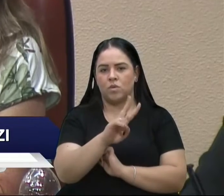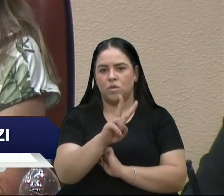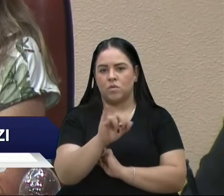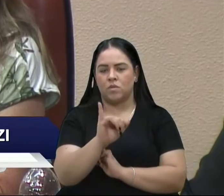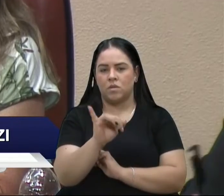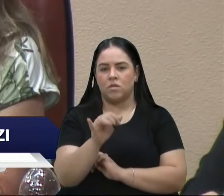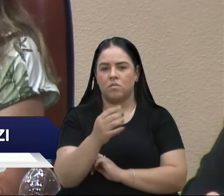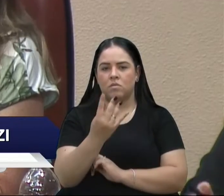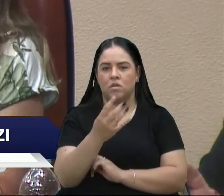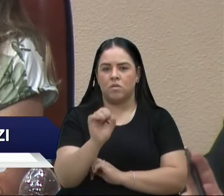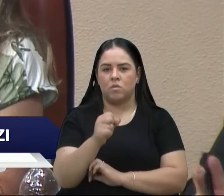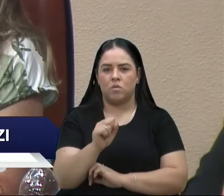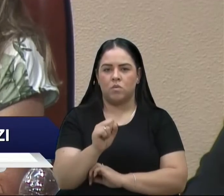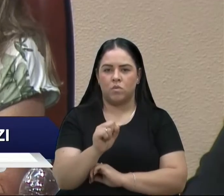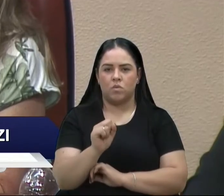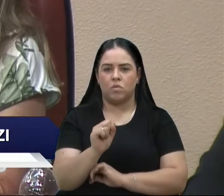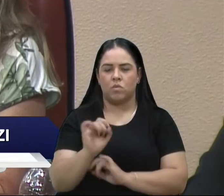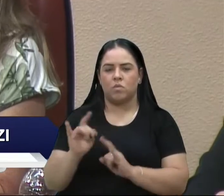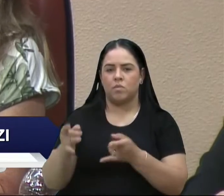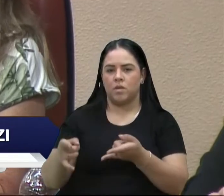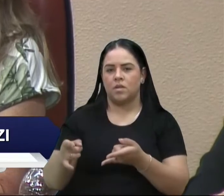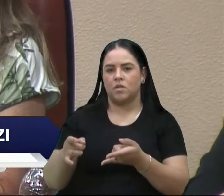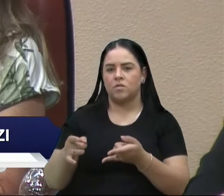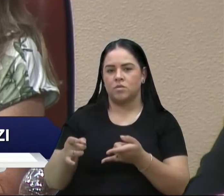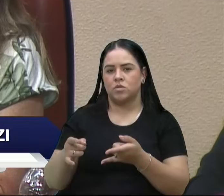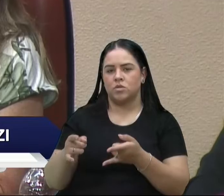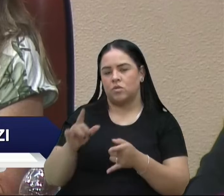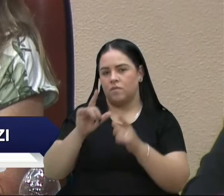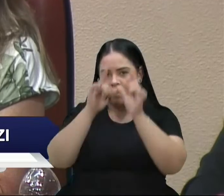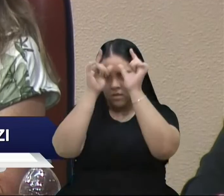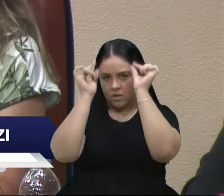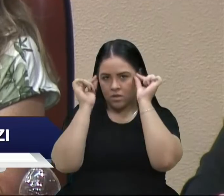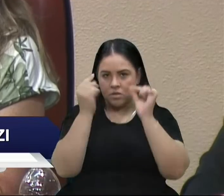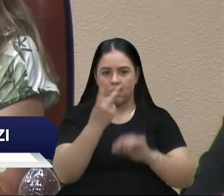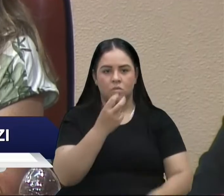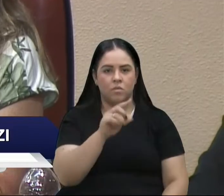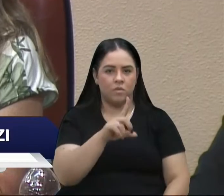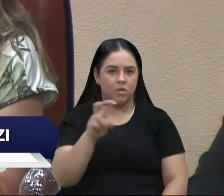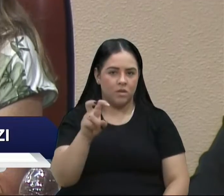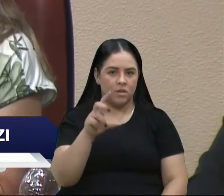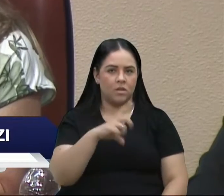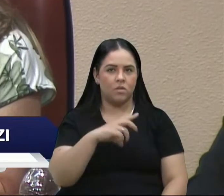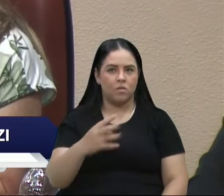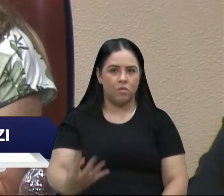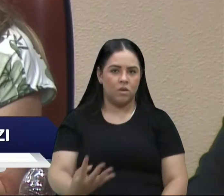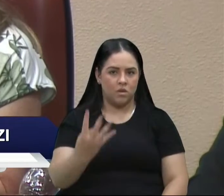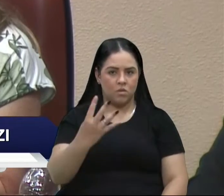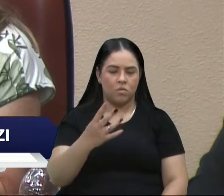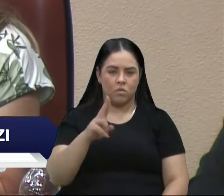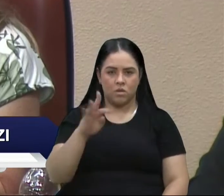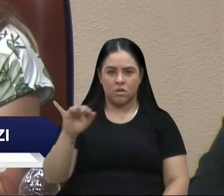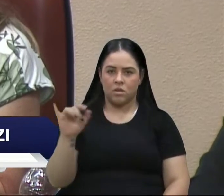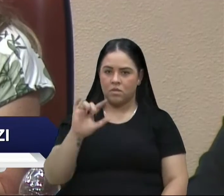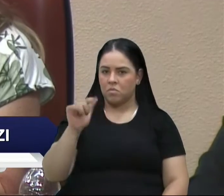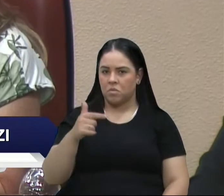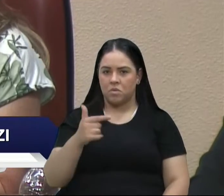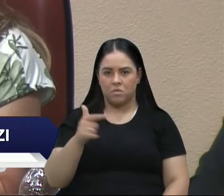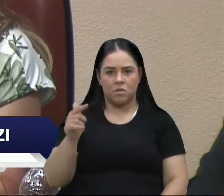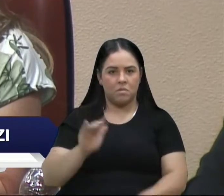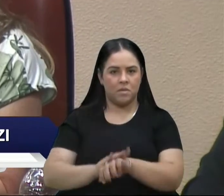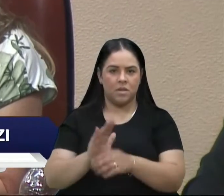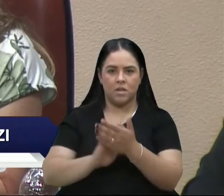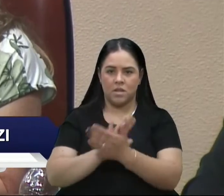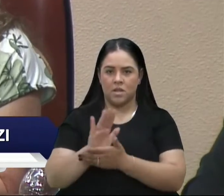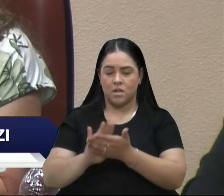leitos de enfermaria. Em 2015 foram habilitados 4 leitos de UTI e depois disso não se habilitou mais nada,